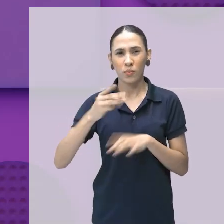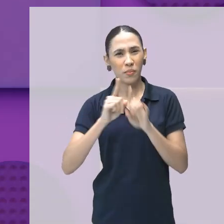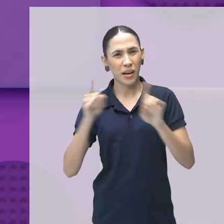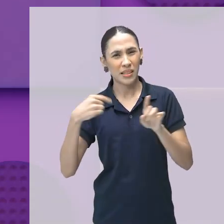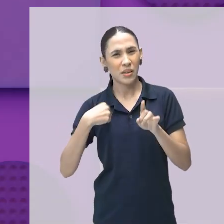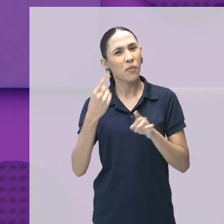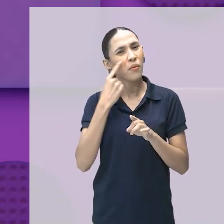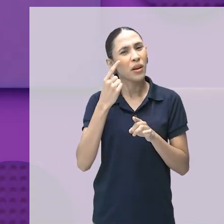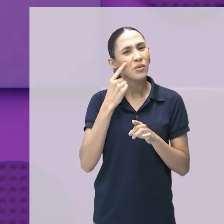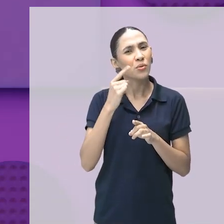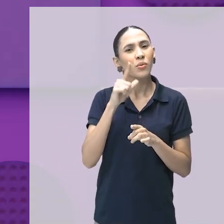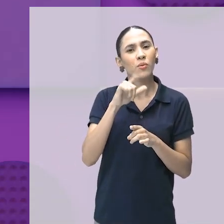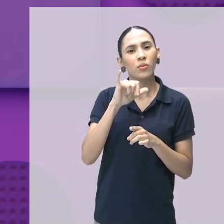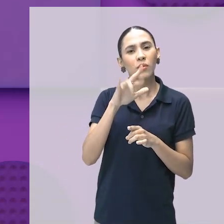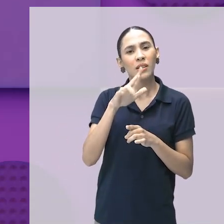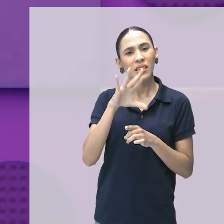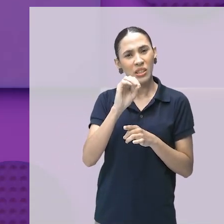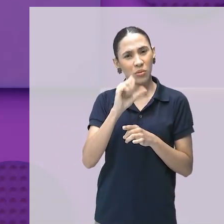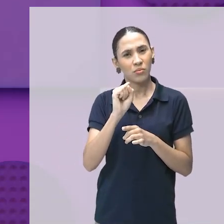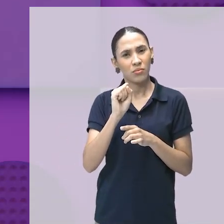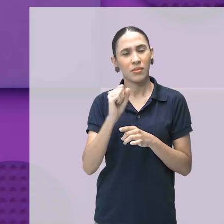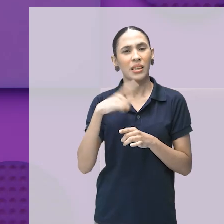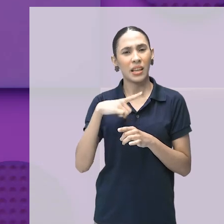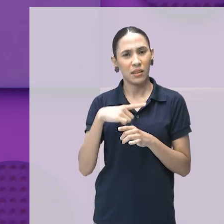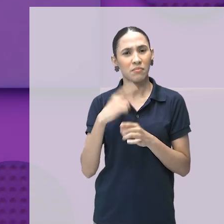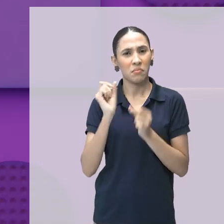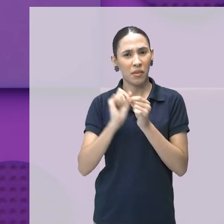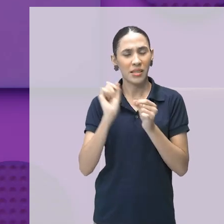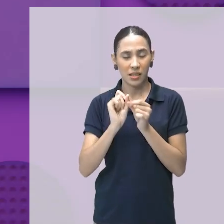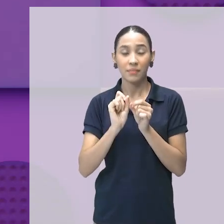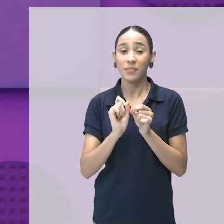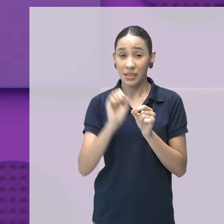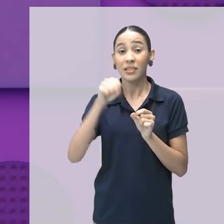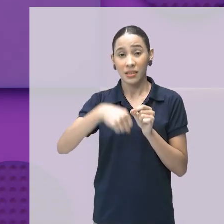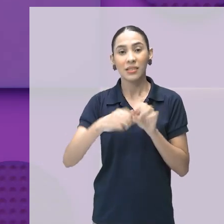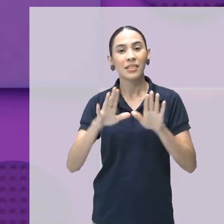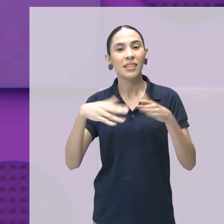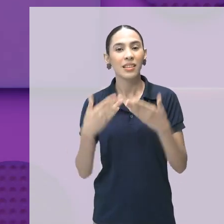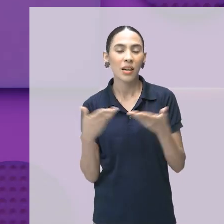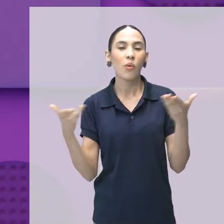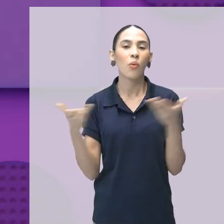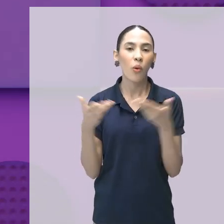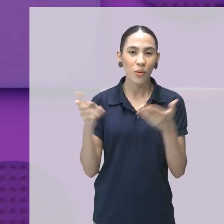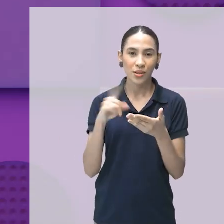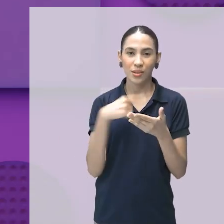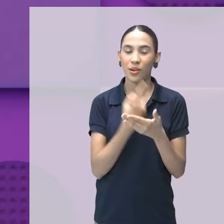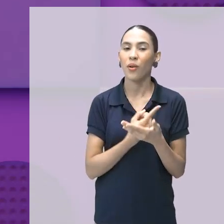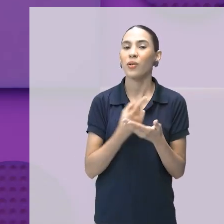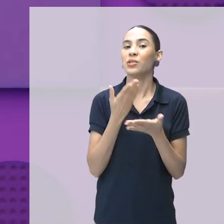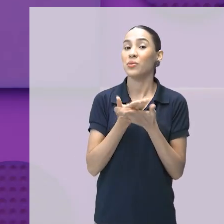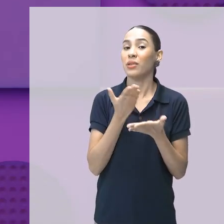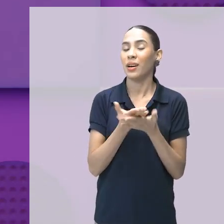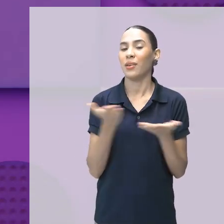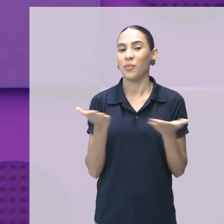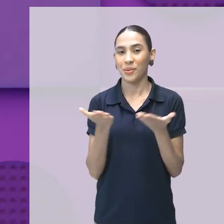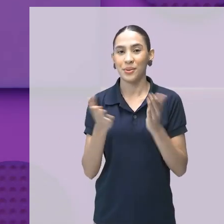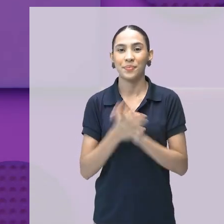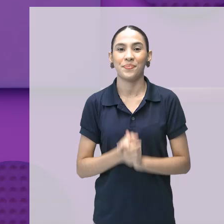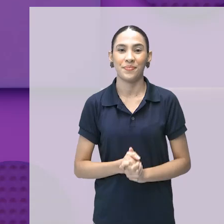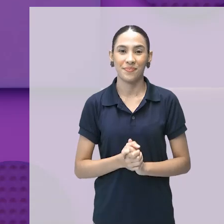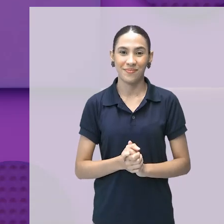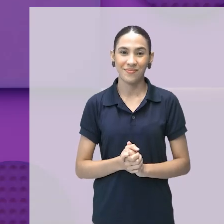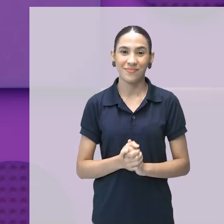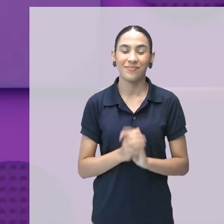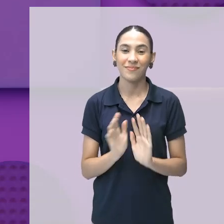litros. Tem como trabalhar essa conversão? Tem. E é exatamente esse tipo de atividade que nós vamos trabalhar agora,